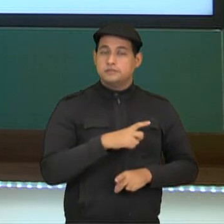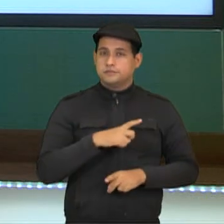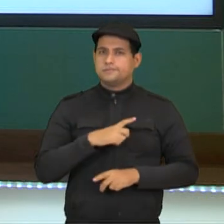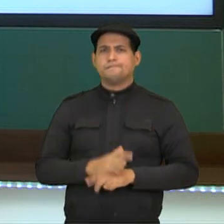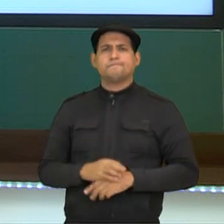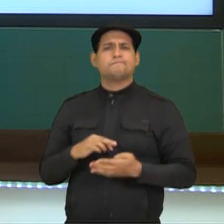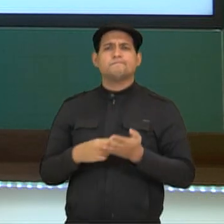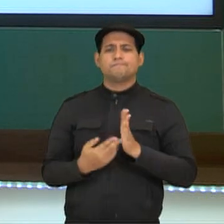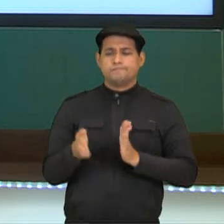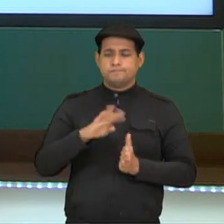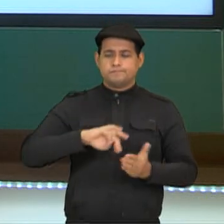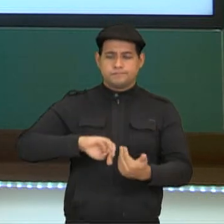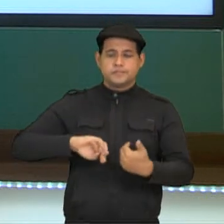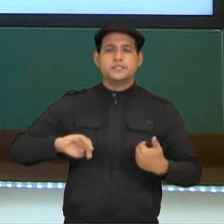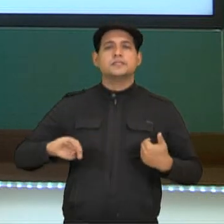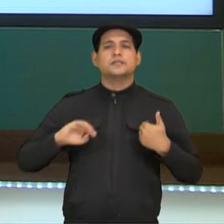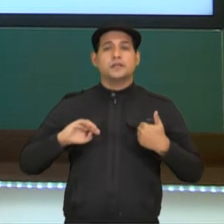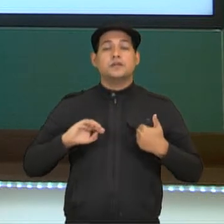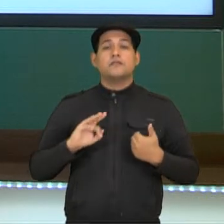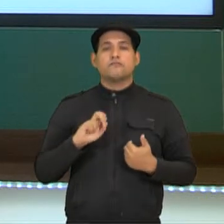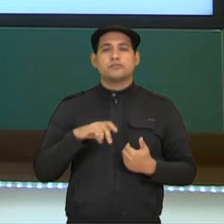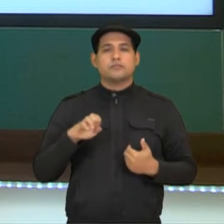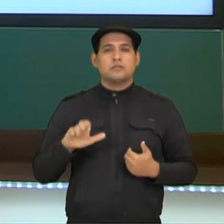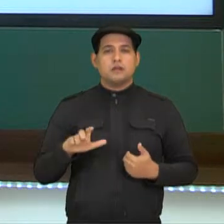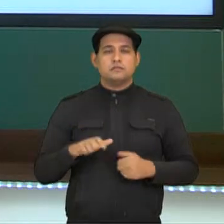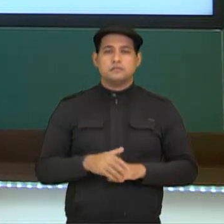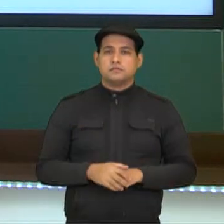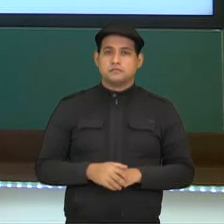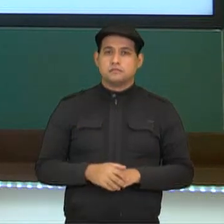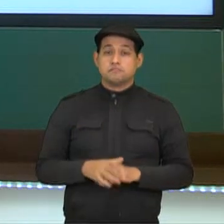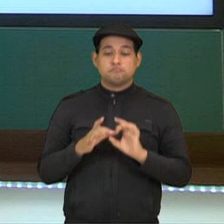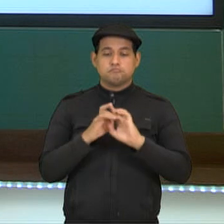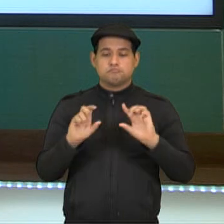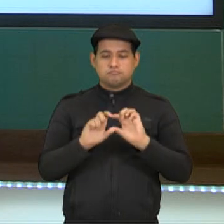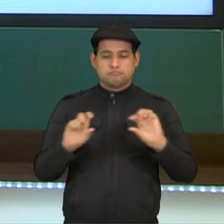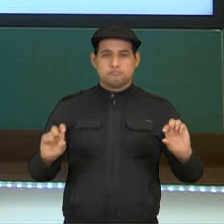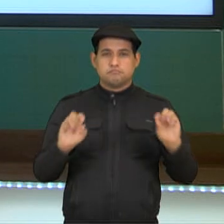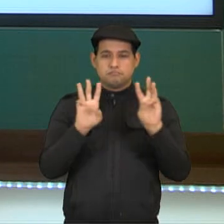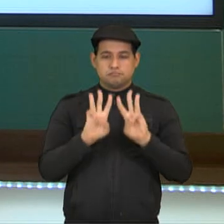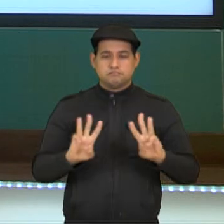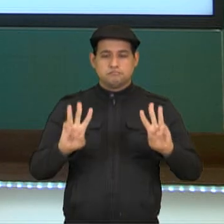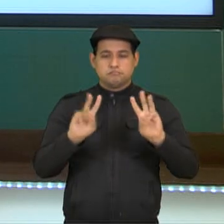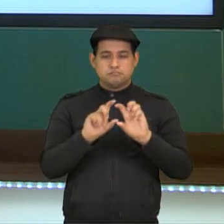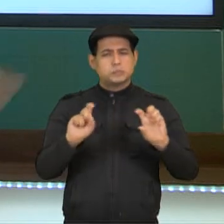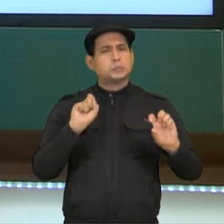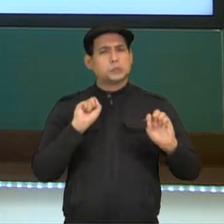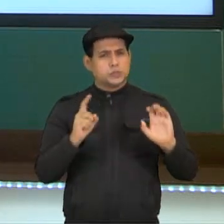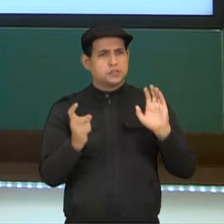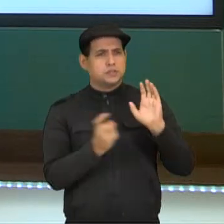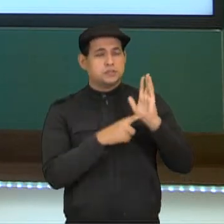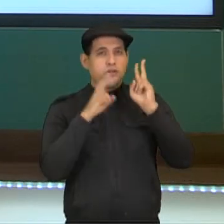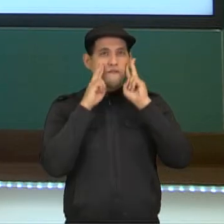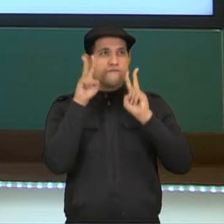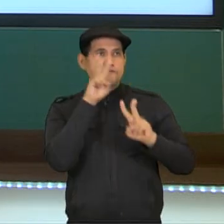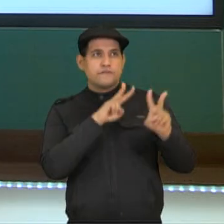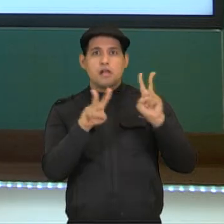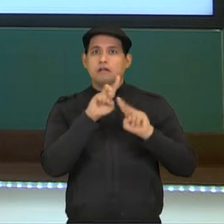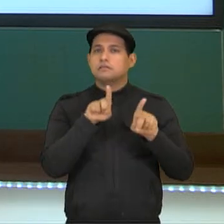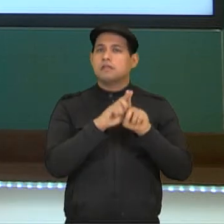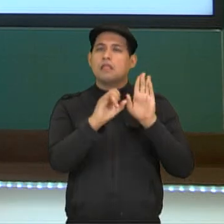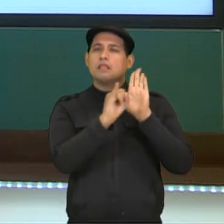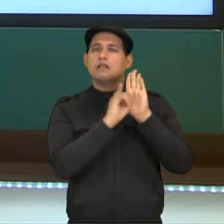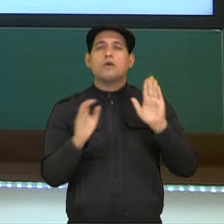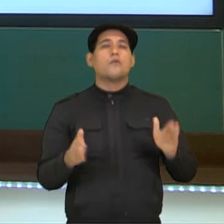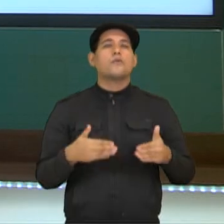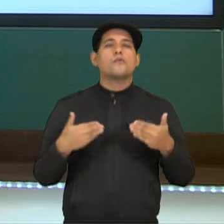Então, eles são divididos por classificações funcionais. Deixei o site aqui para vocês visualizarem e